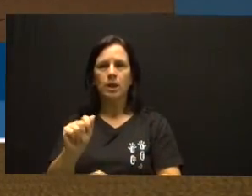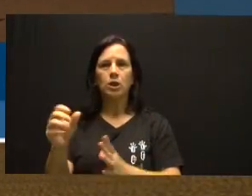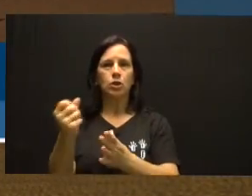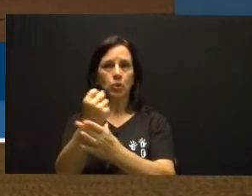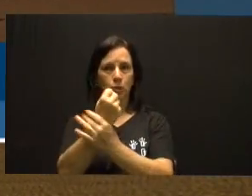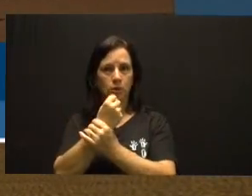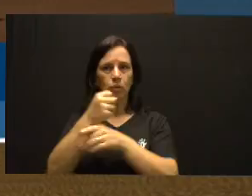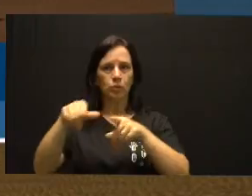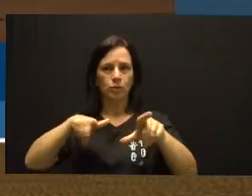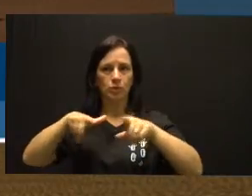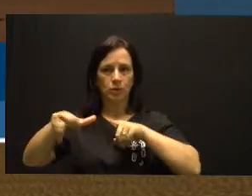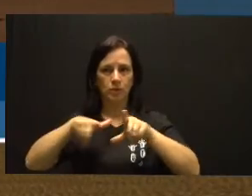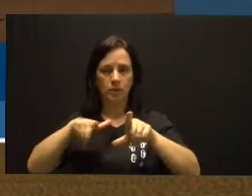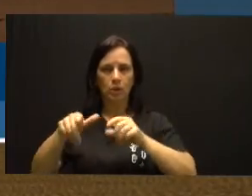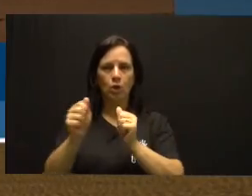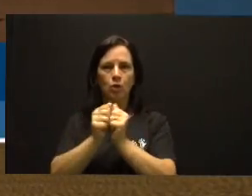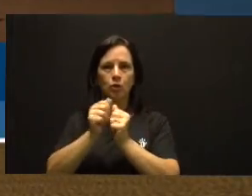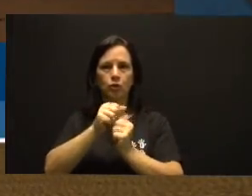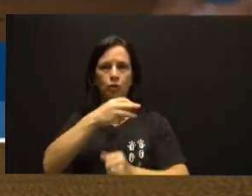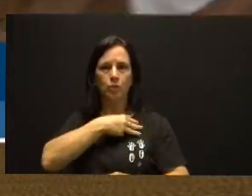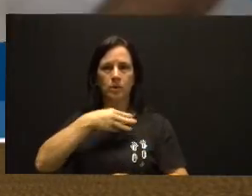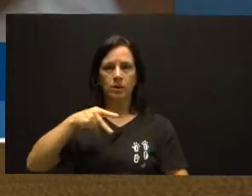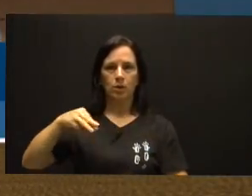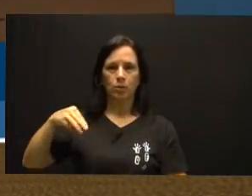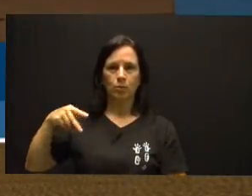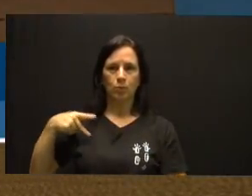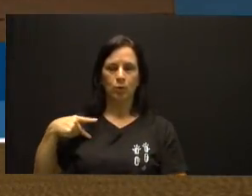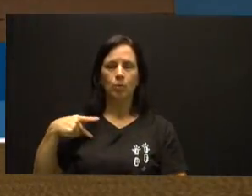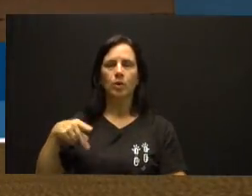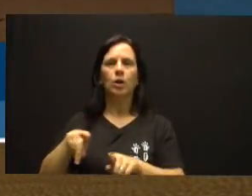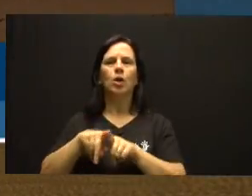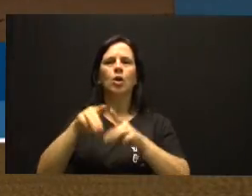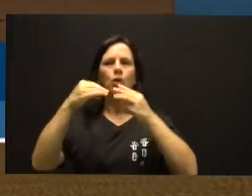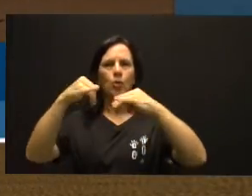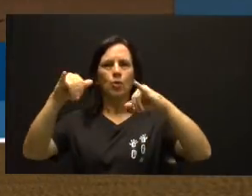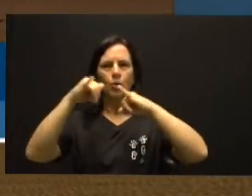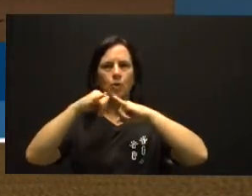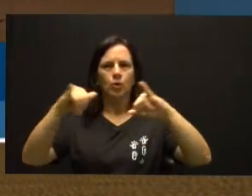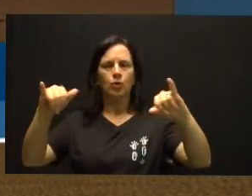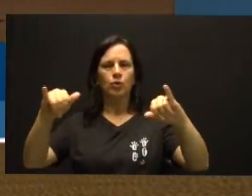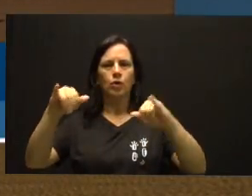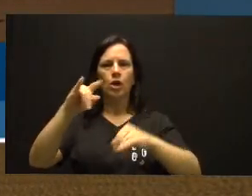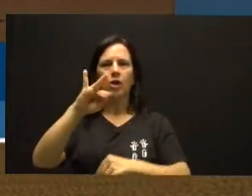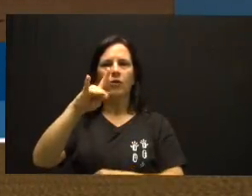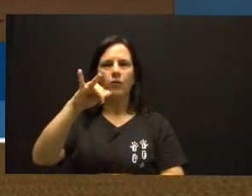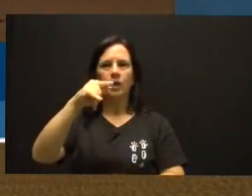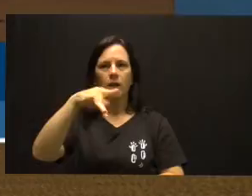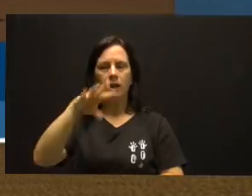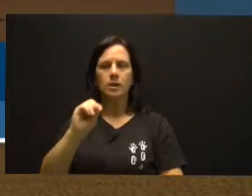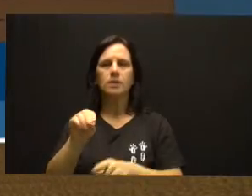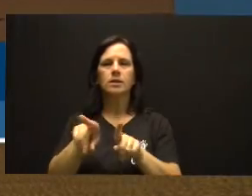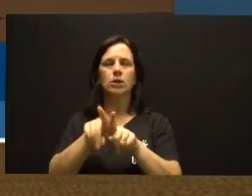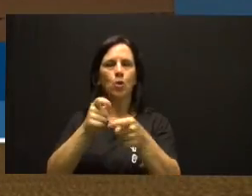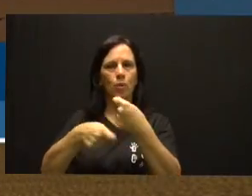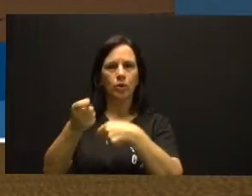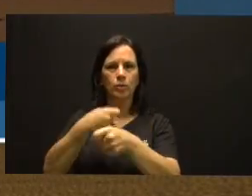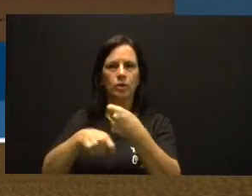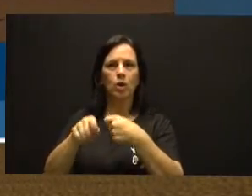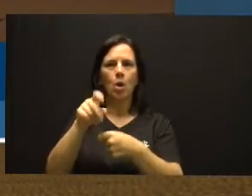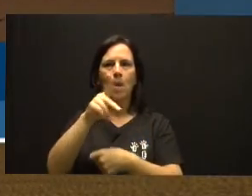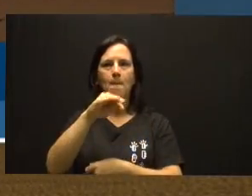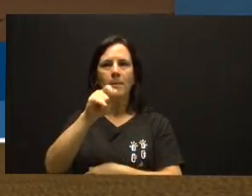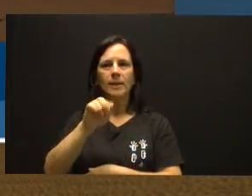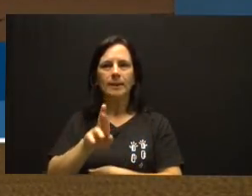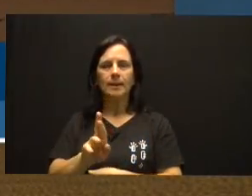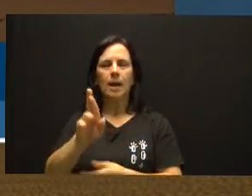segurança. Encaminhar ao Ministério Público notícia de fato que constitua infração administrativa ou penal contra